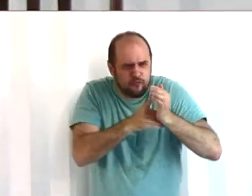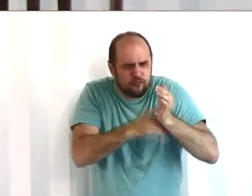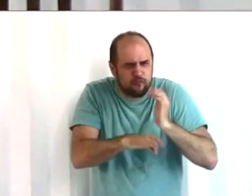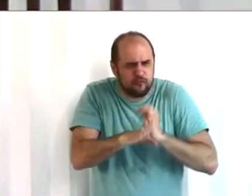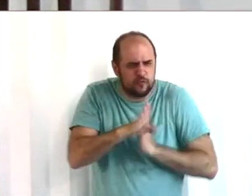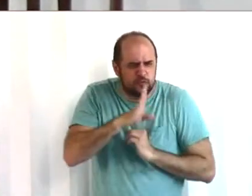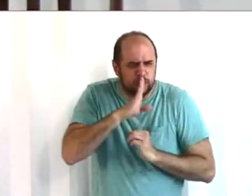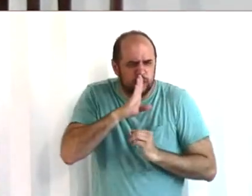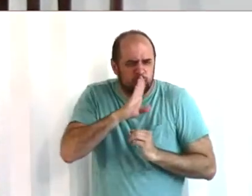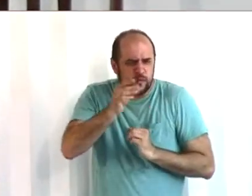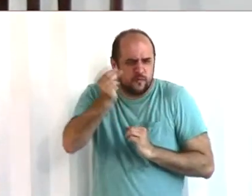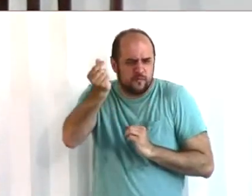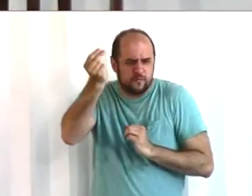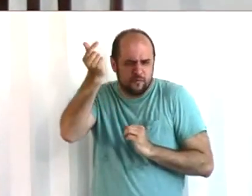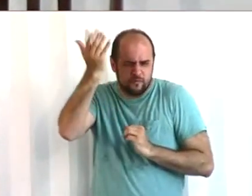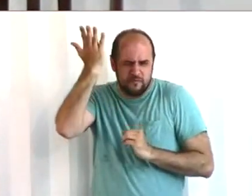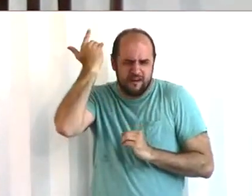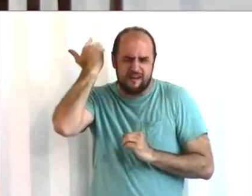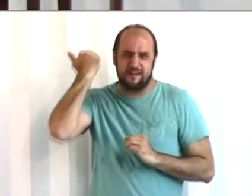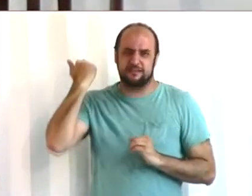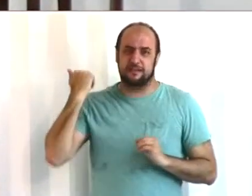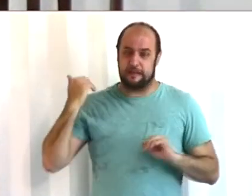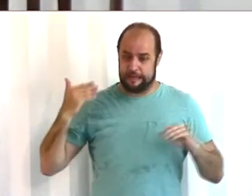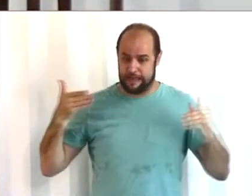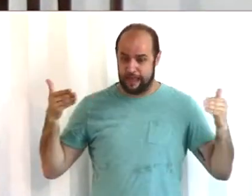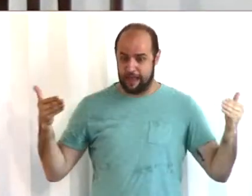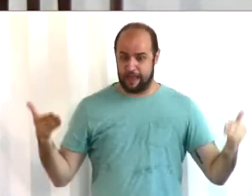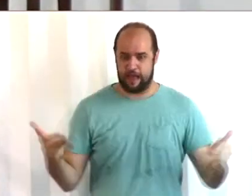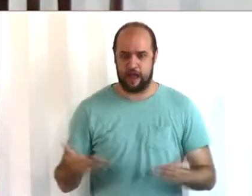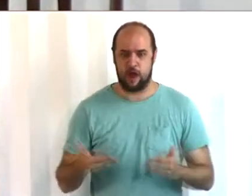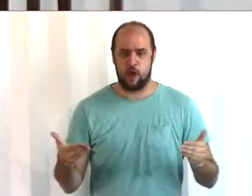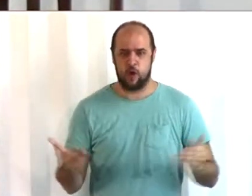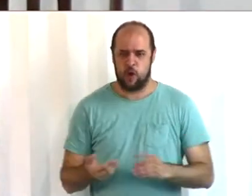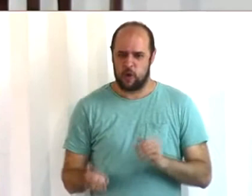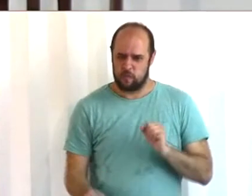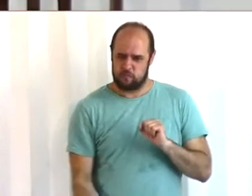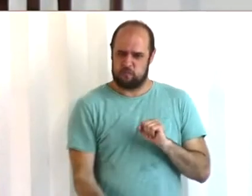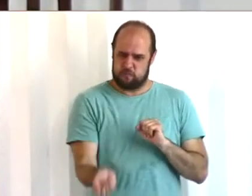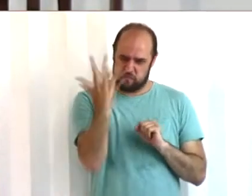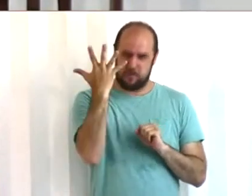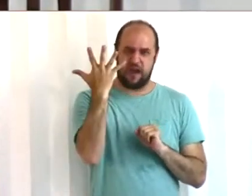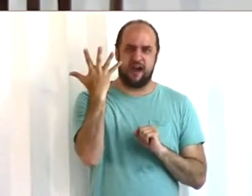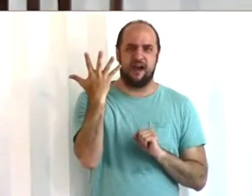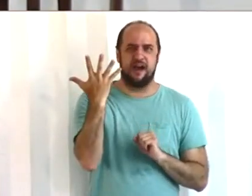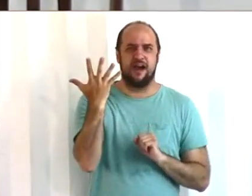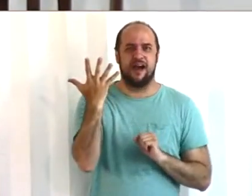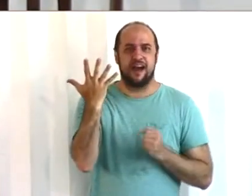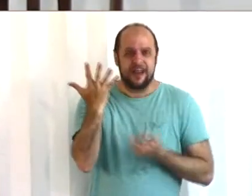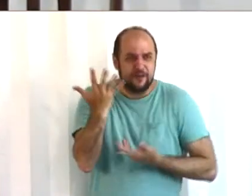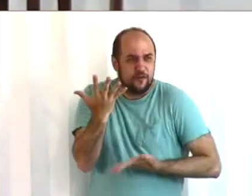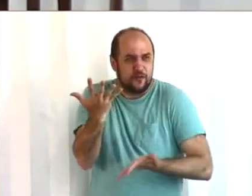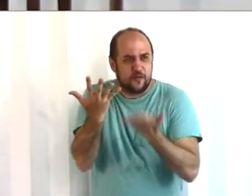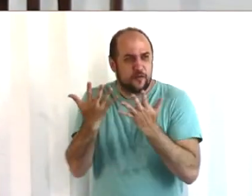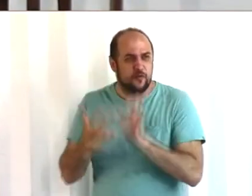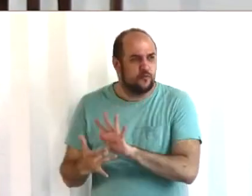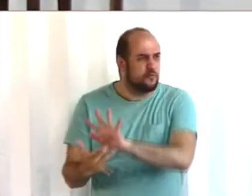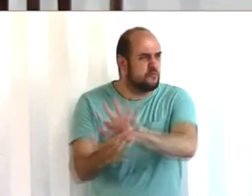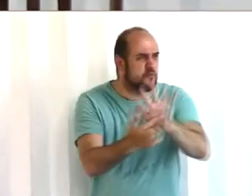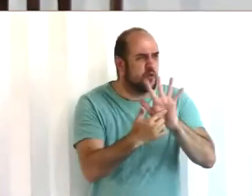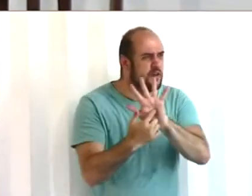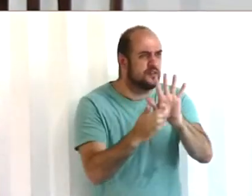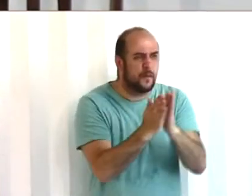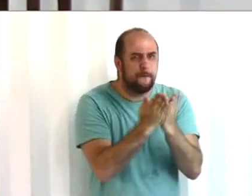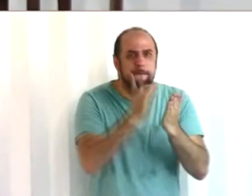silêncio nos tempos eternos, e que agora se tornou manifesto e foi dado a conhecer por meio